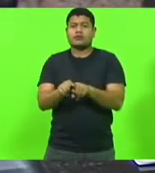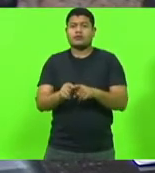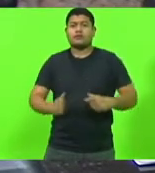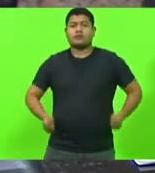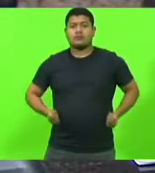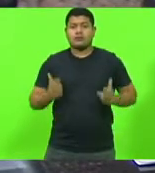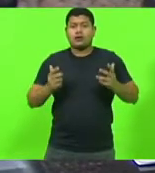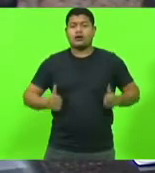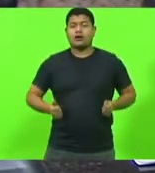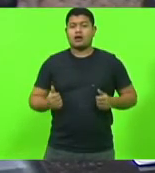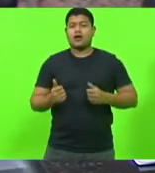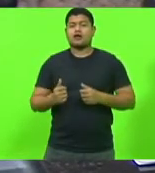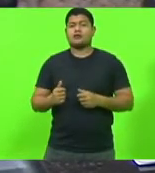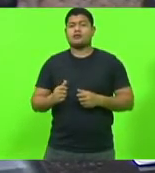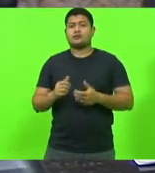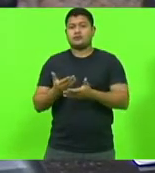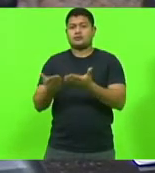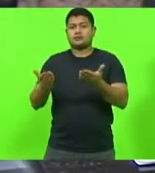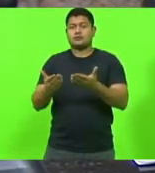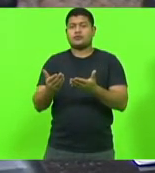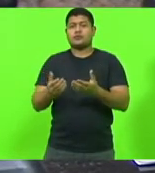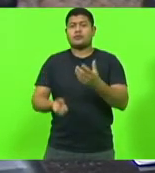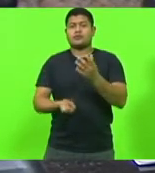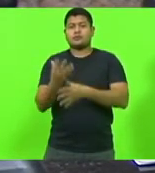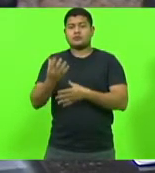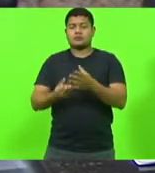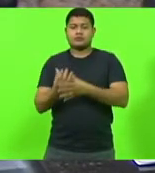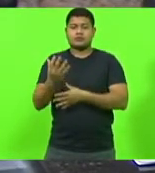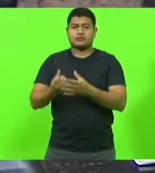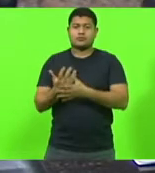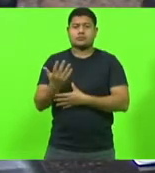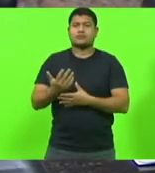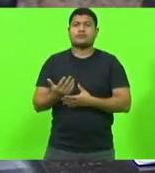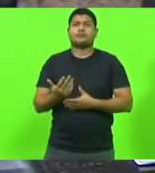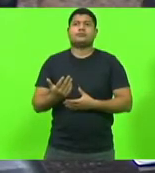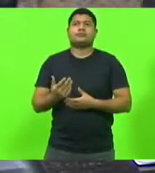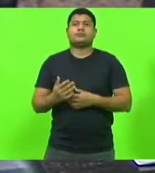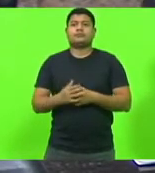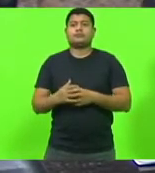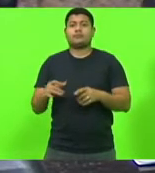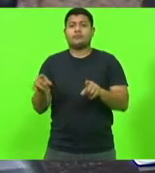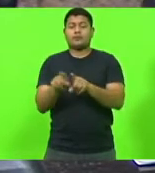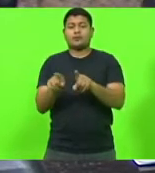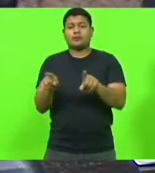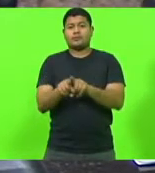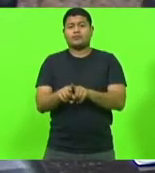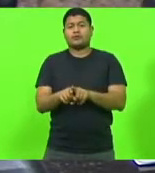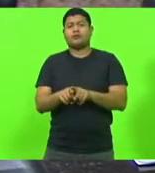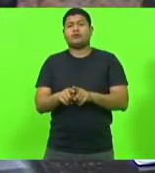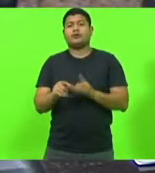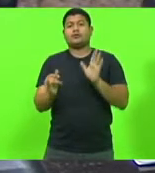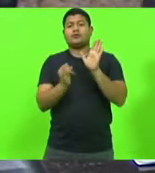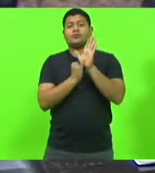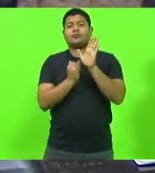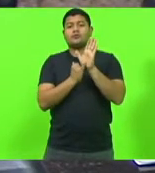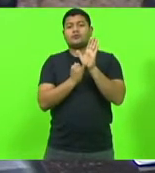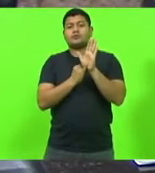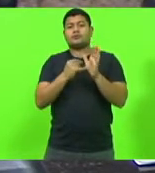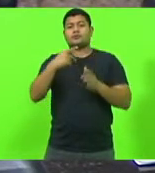do etanol na gasolina. E os impostos federais, PIS, COFINS e